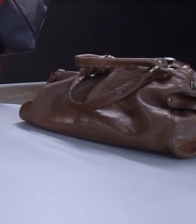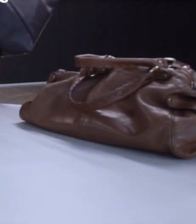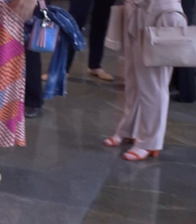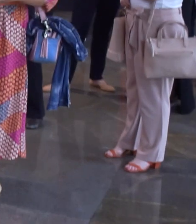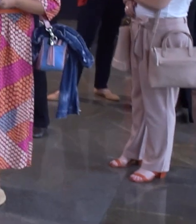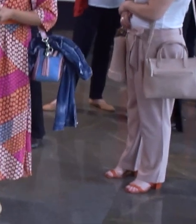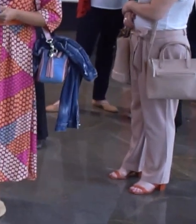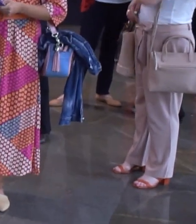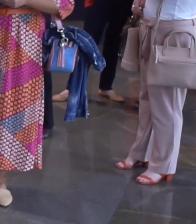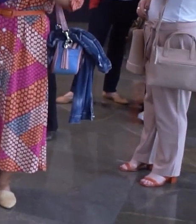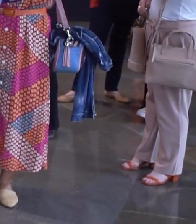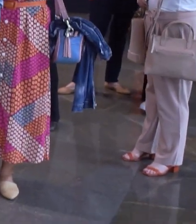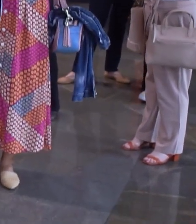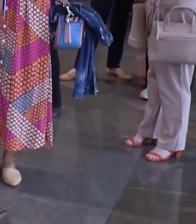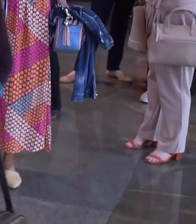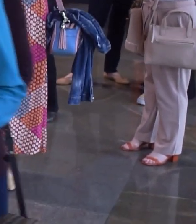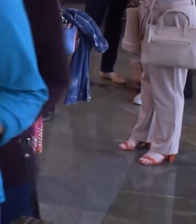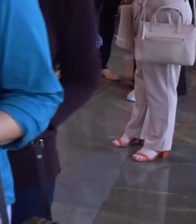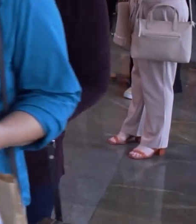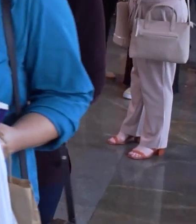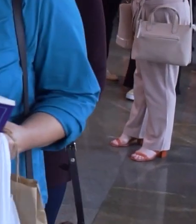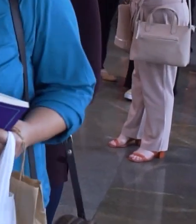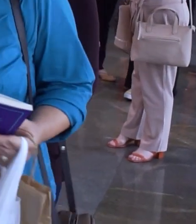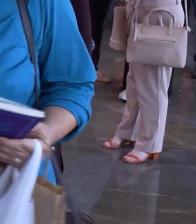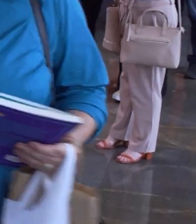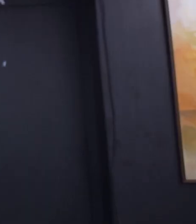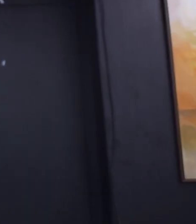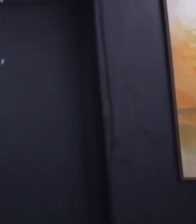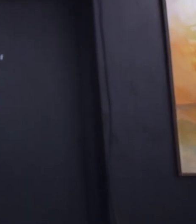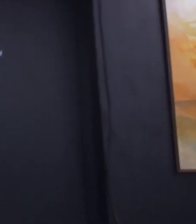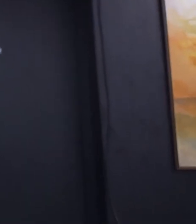No hall de entrada do auditório, Hugo recebe o público para uma sessão de